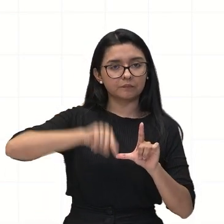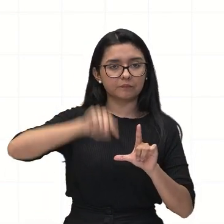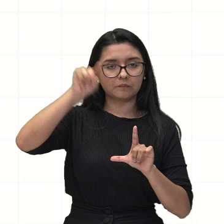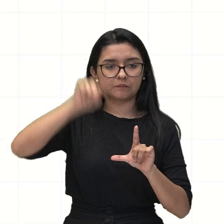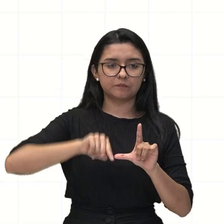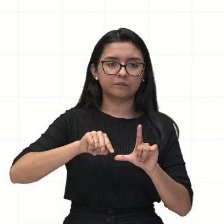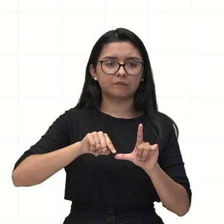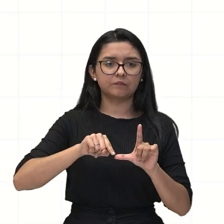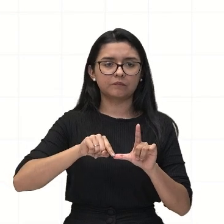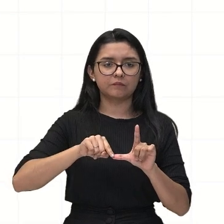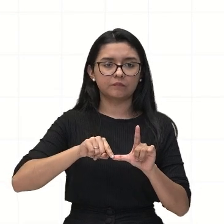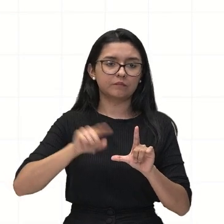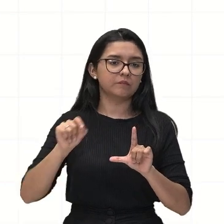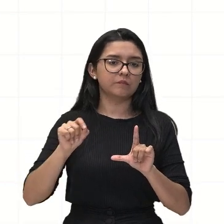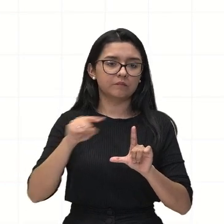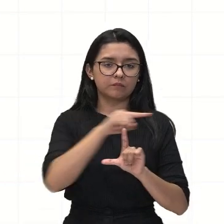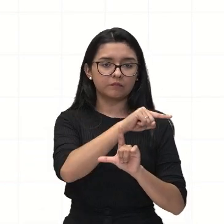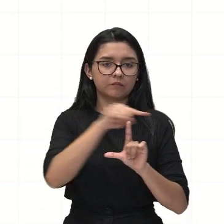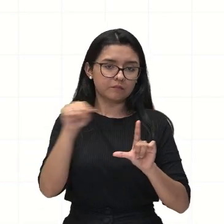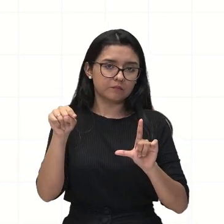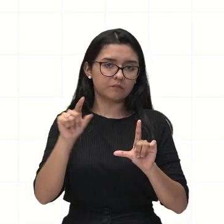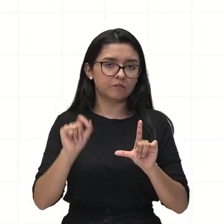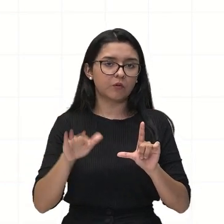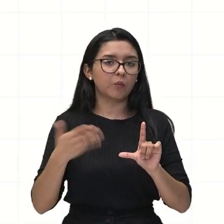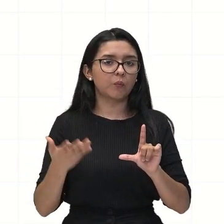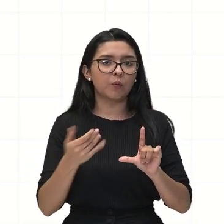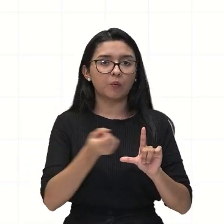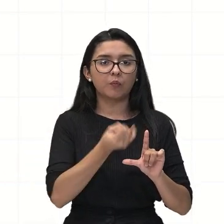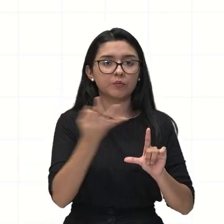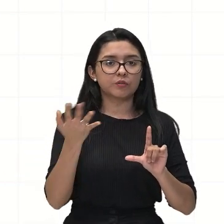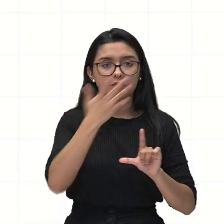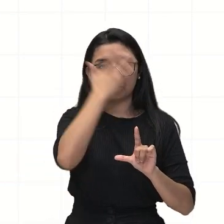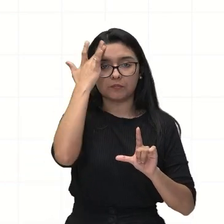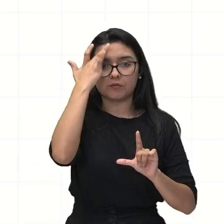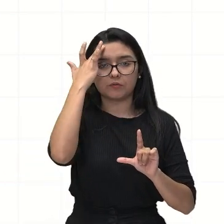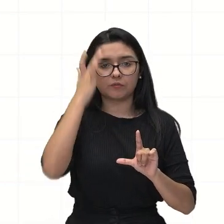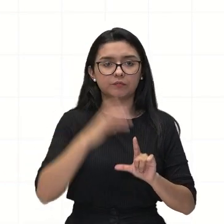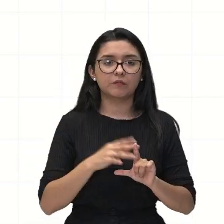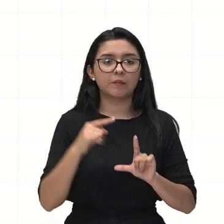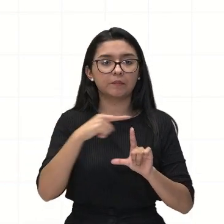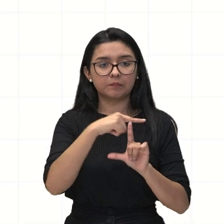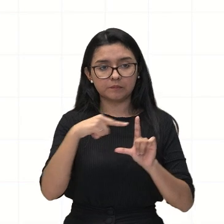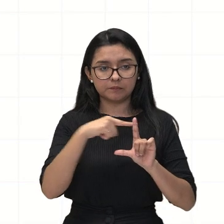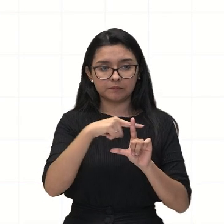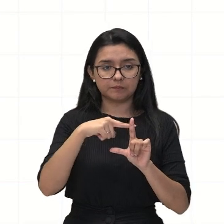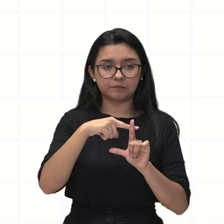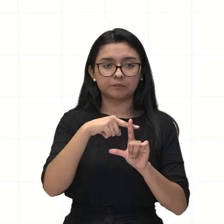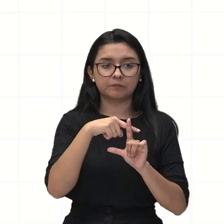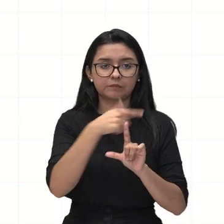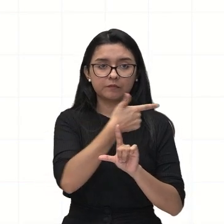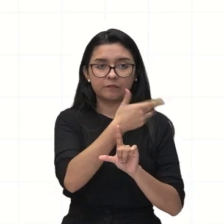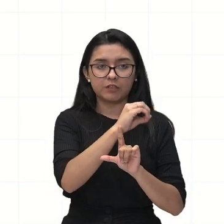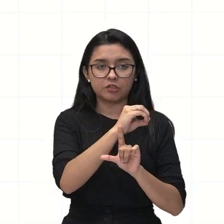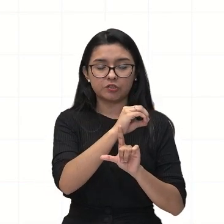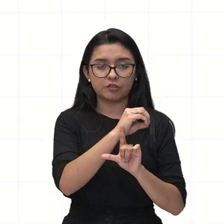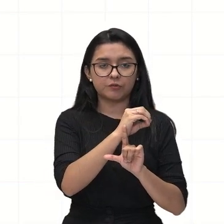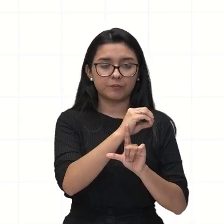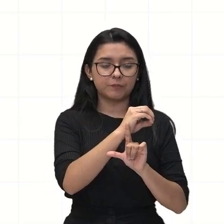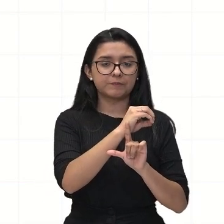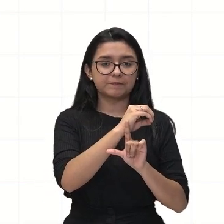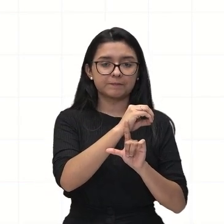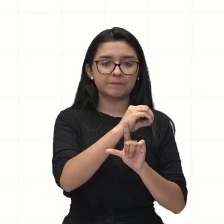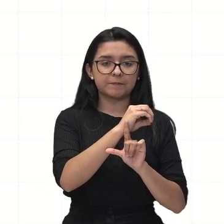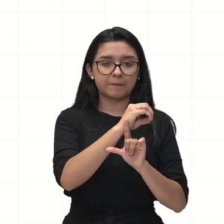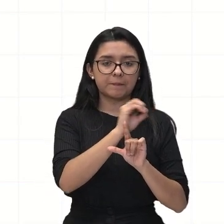aqui em 2000? Em 2000, a coluna aqui está apontando para que valor? Para o